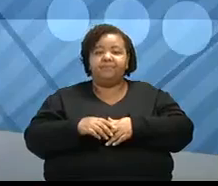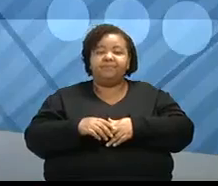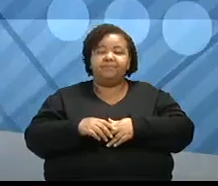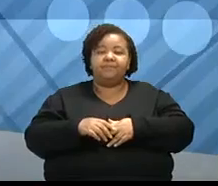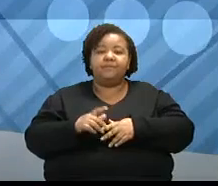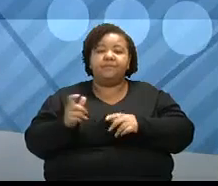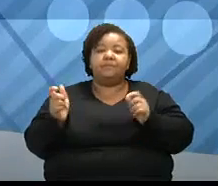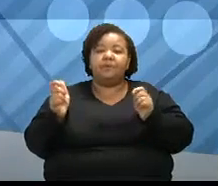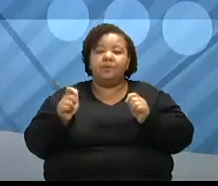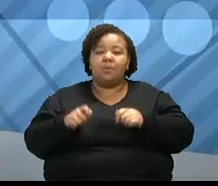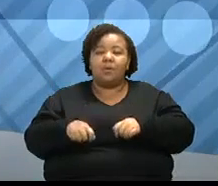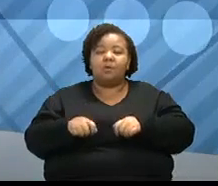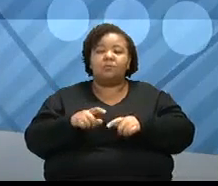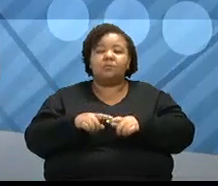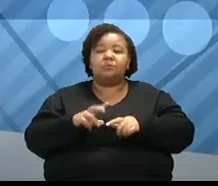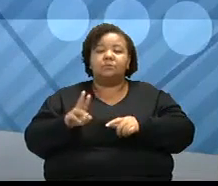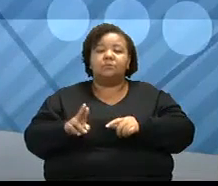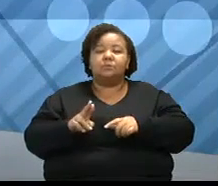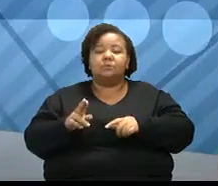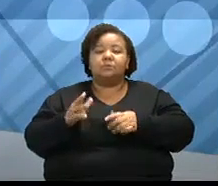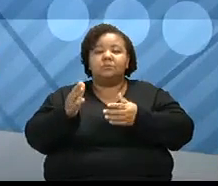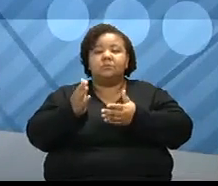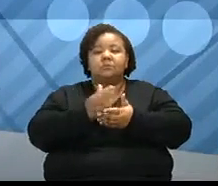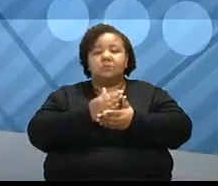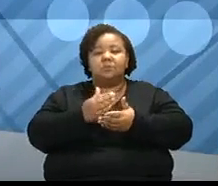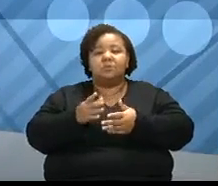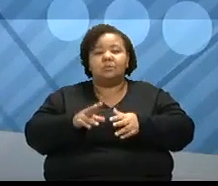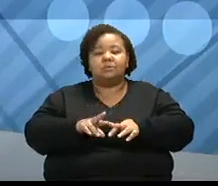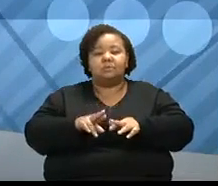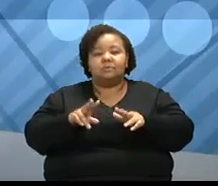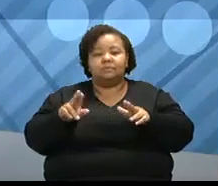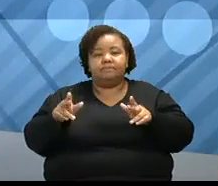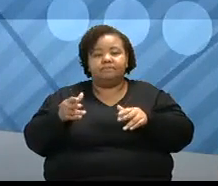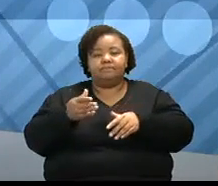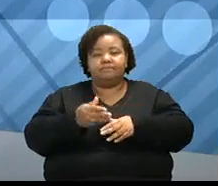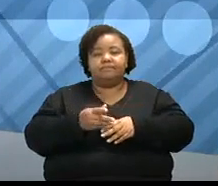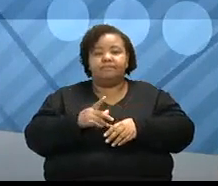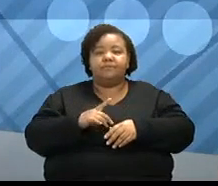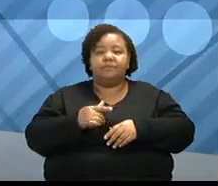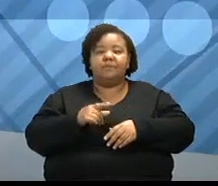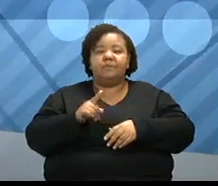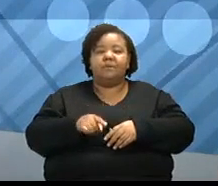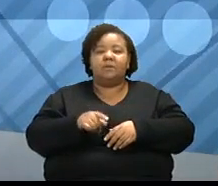E eu posso trabalhar com algumas diferenciações.